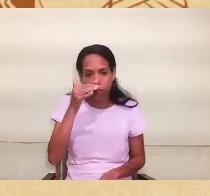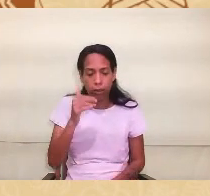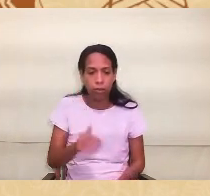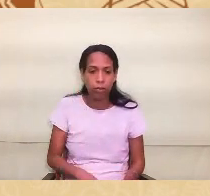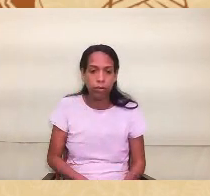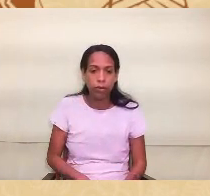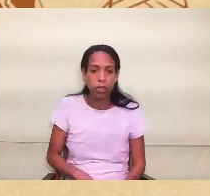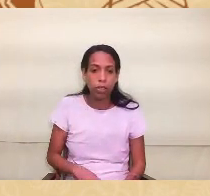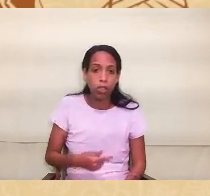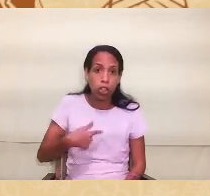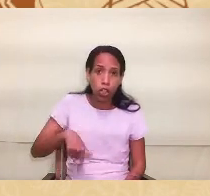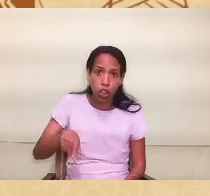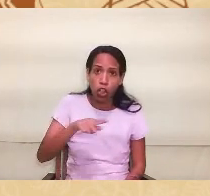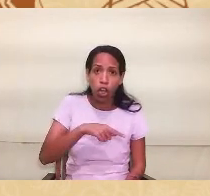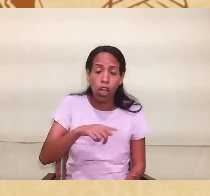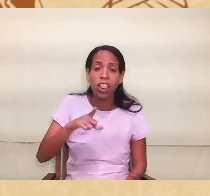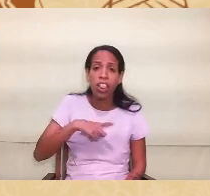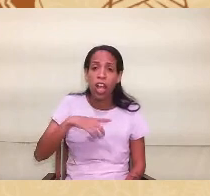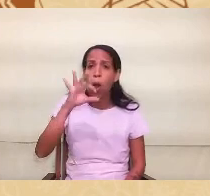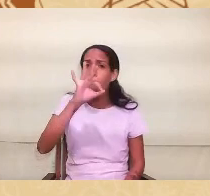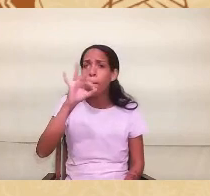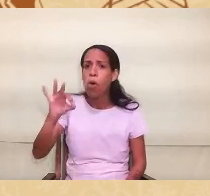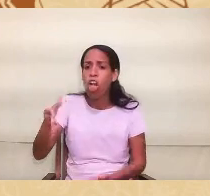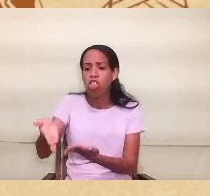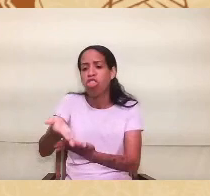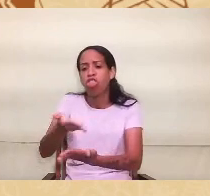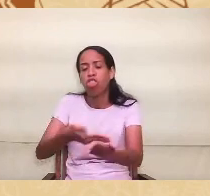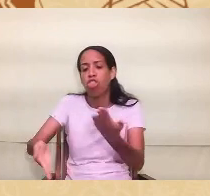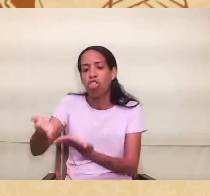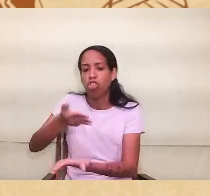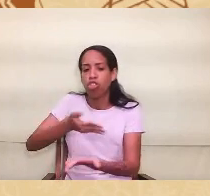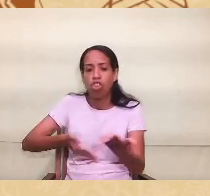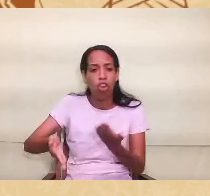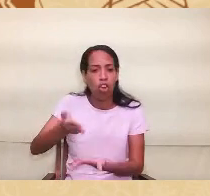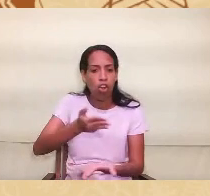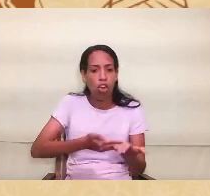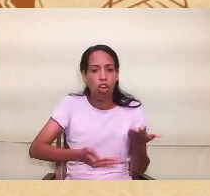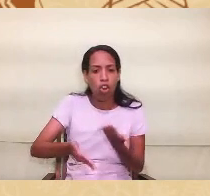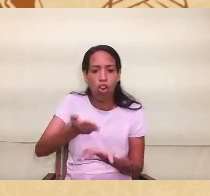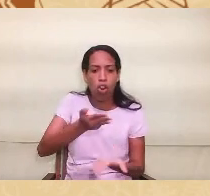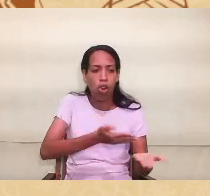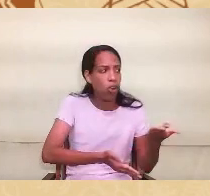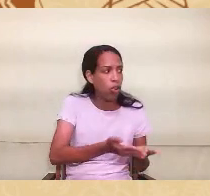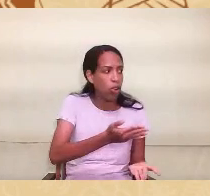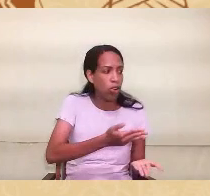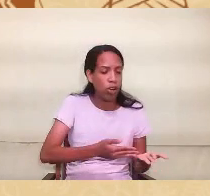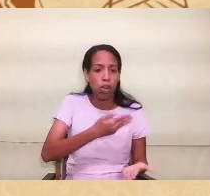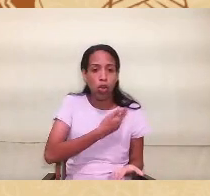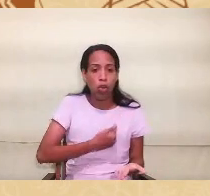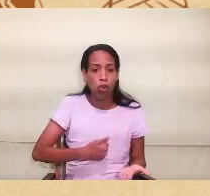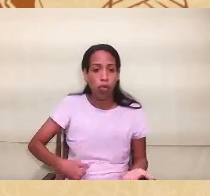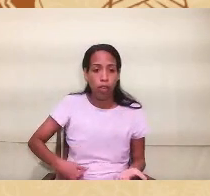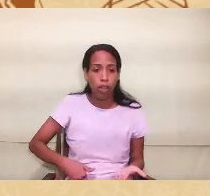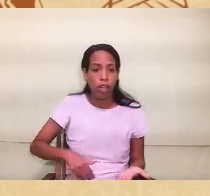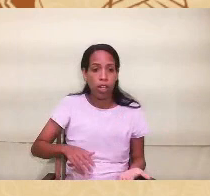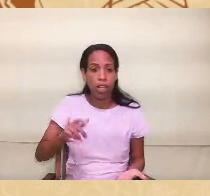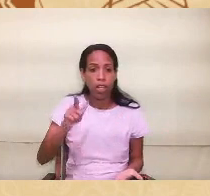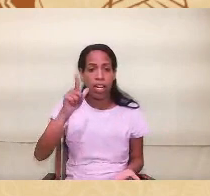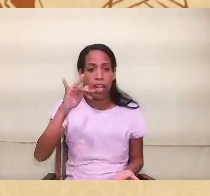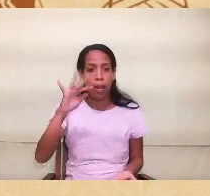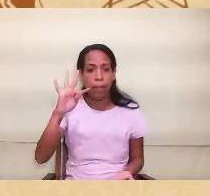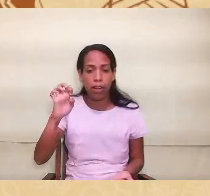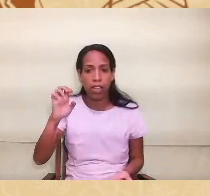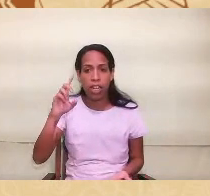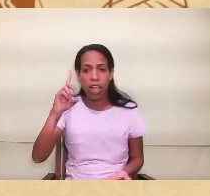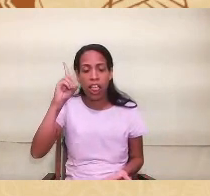nós fomos moeda de troca. Eu insisto nisso. Nós somos moeda de troca nos governos ditos democráticos com a bancada